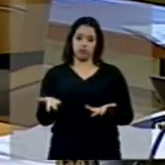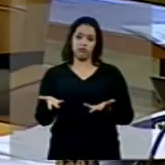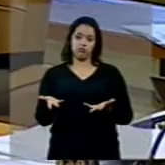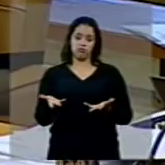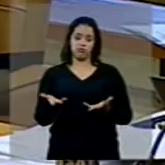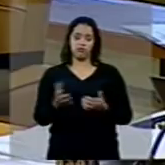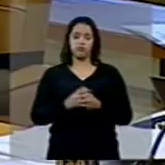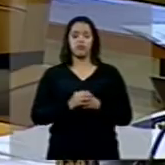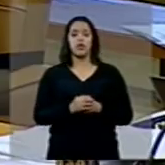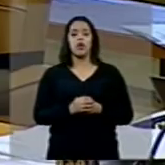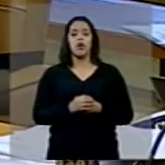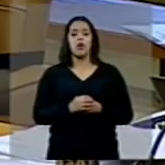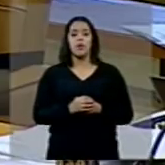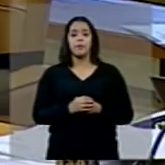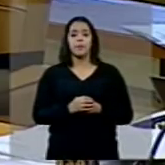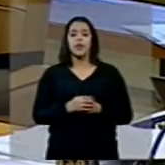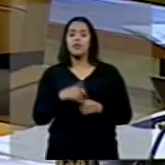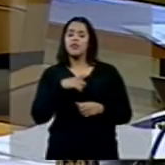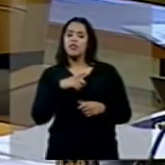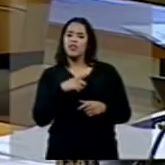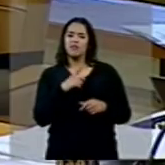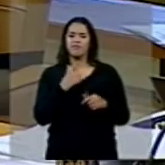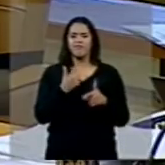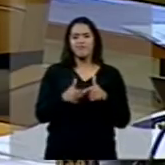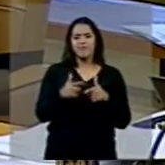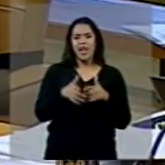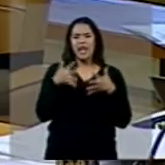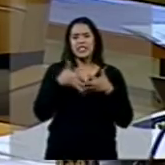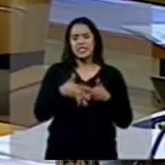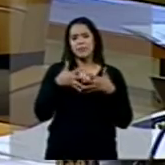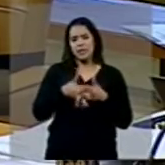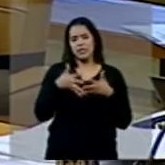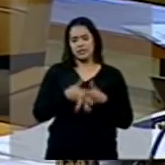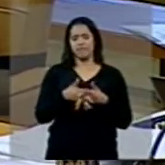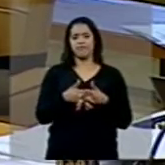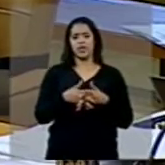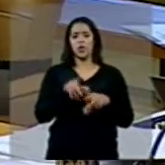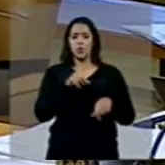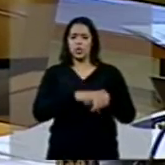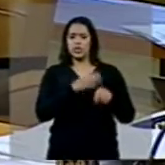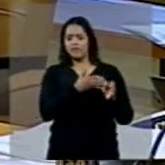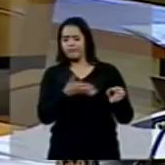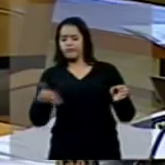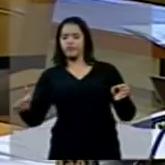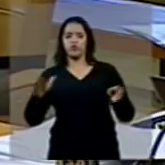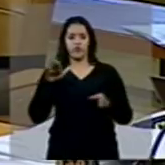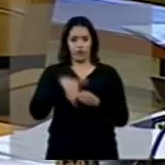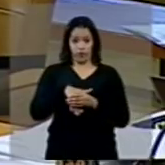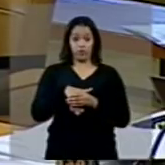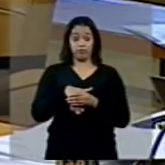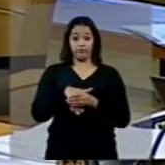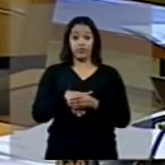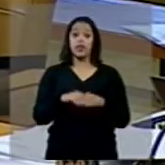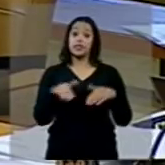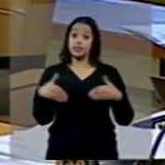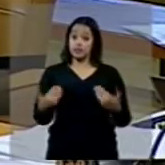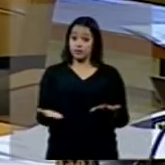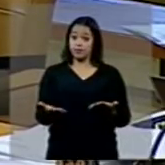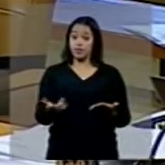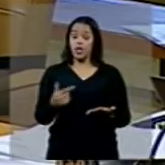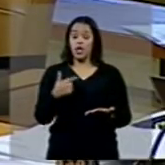implicará o comprometimento do calendário eleitoral. Por isso, senhor presidente, adstrito a essa ordem de